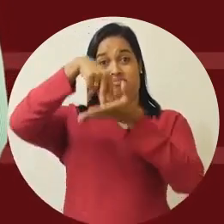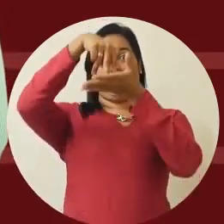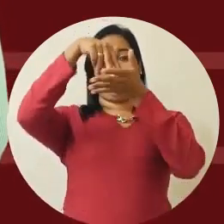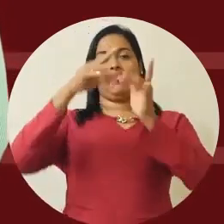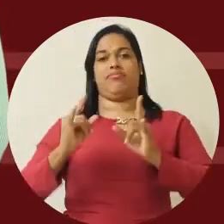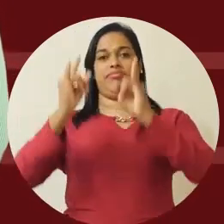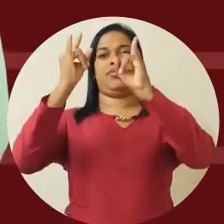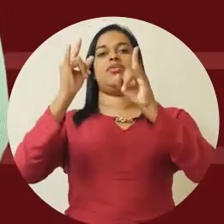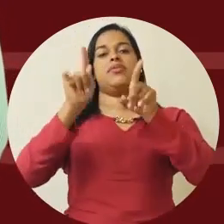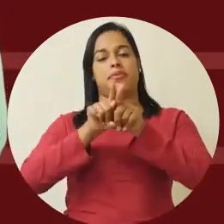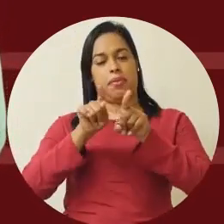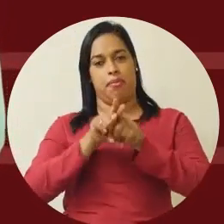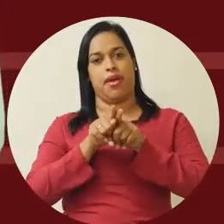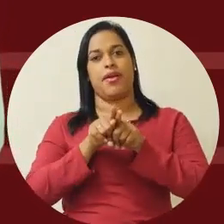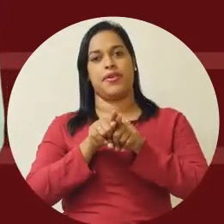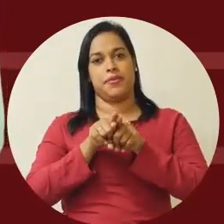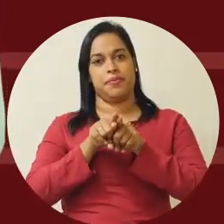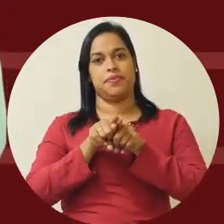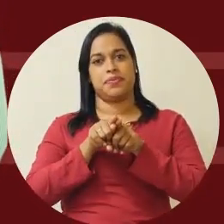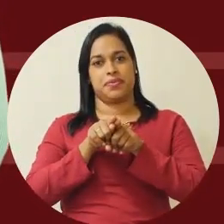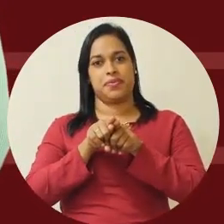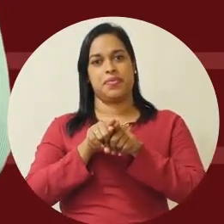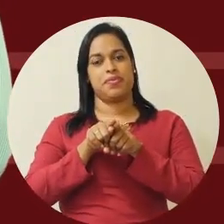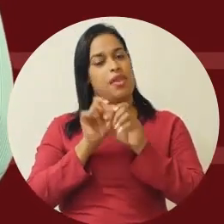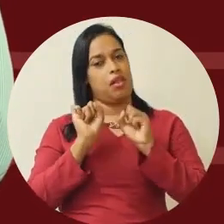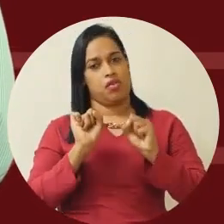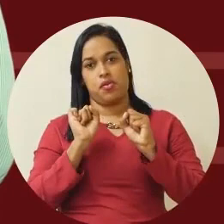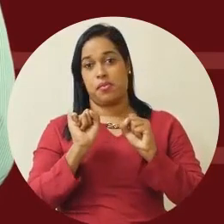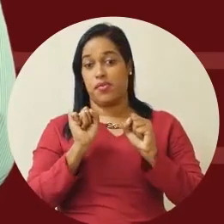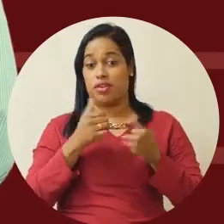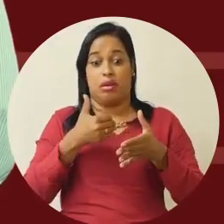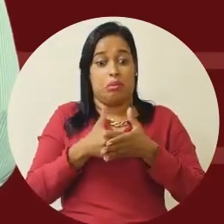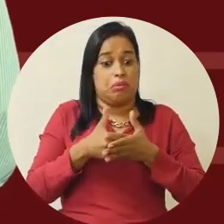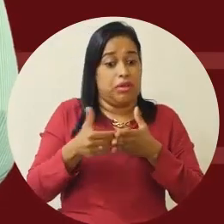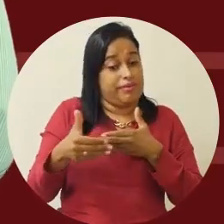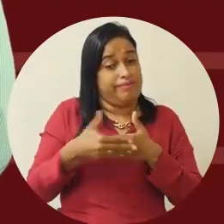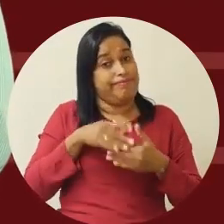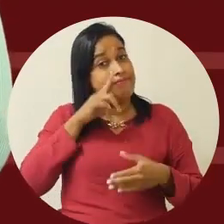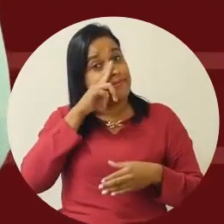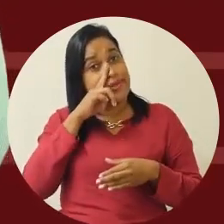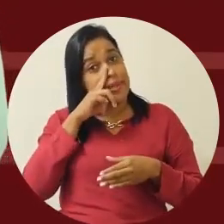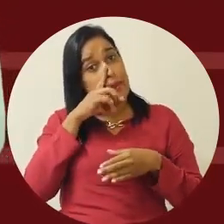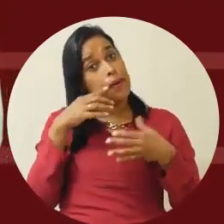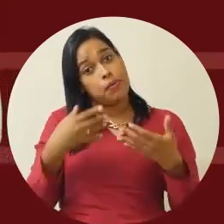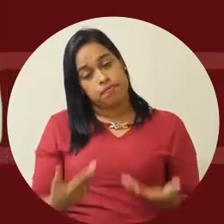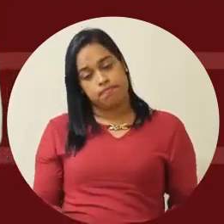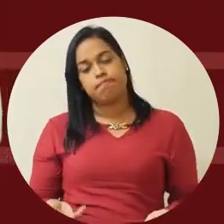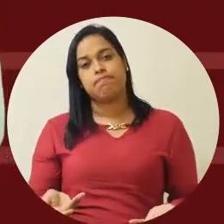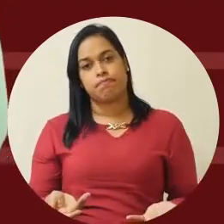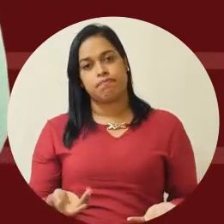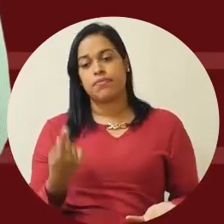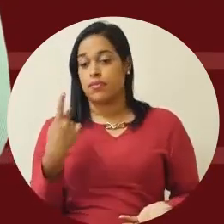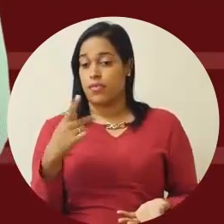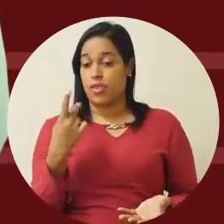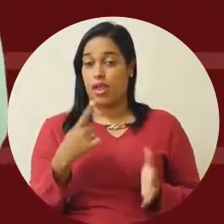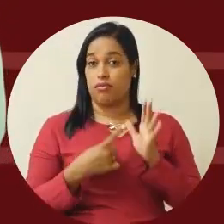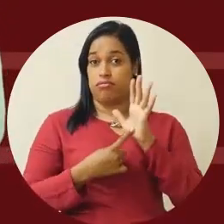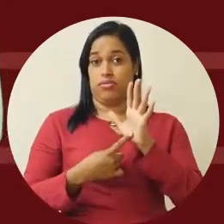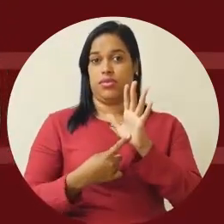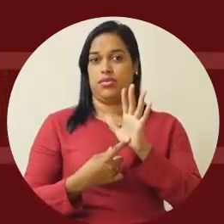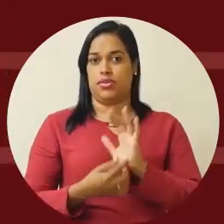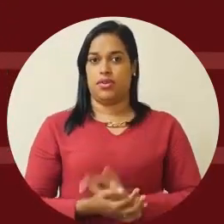filas podem estar vulneráveis a uma série de riscos dos quais ali estão